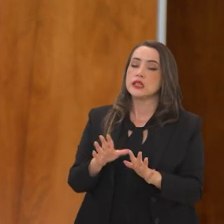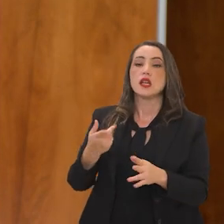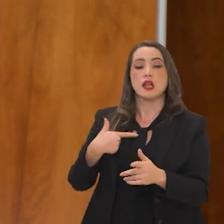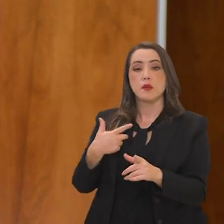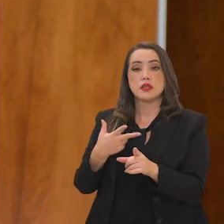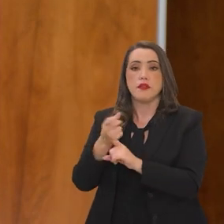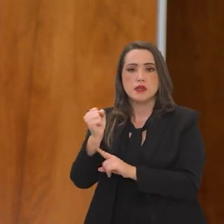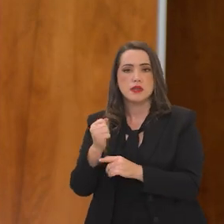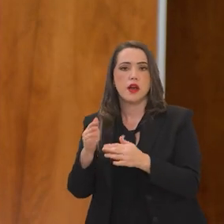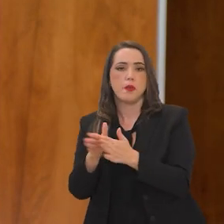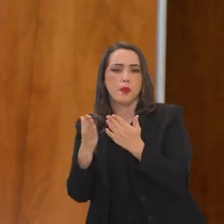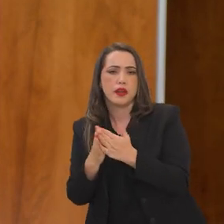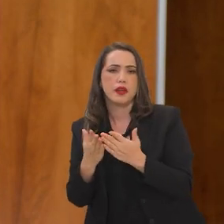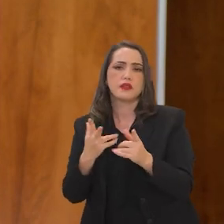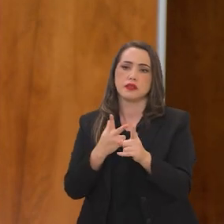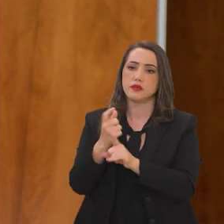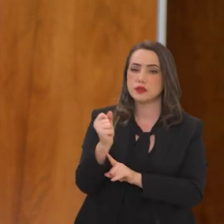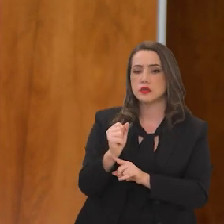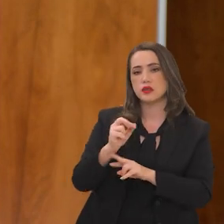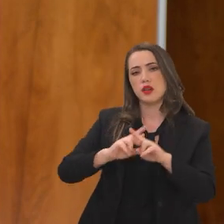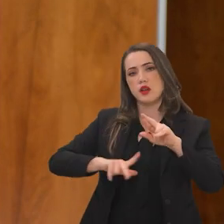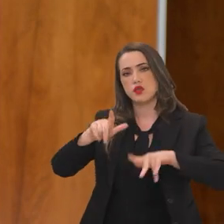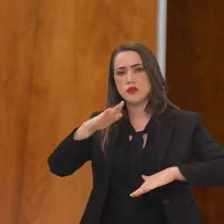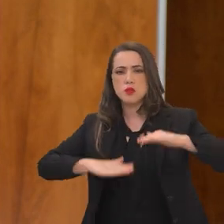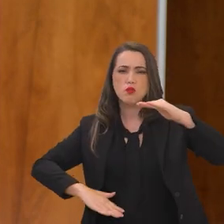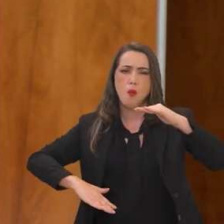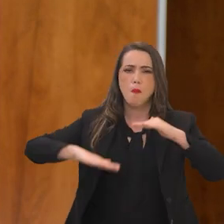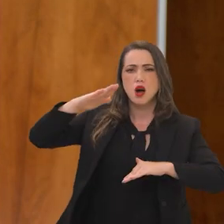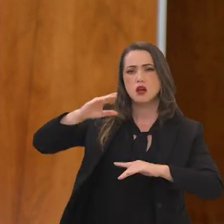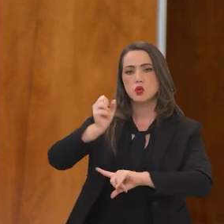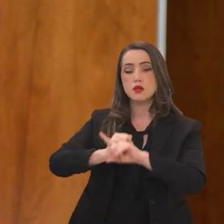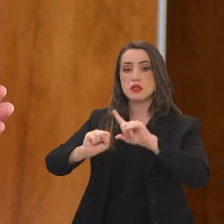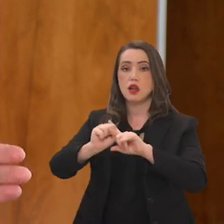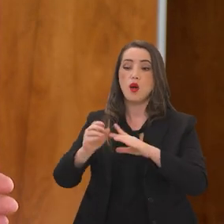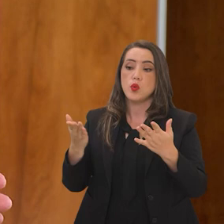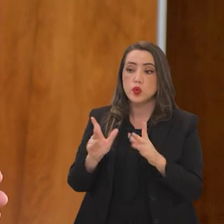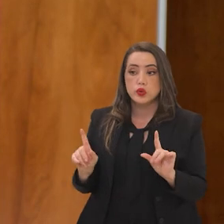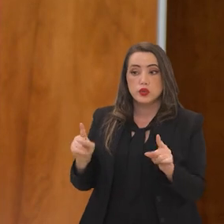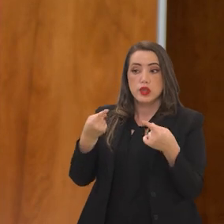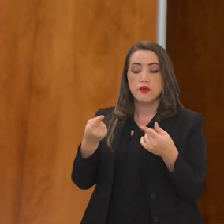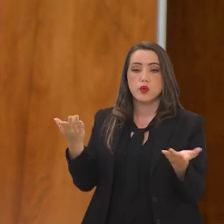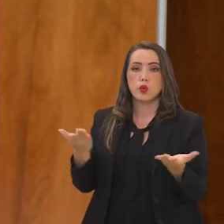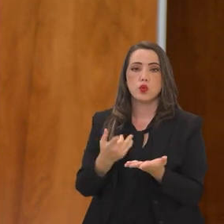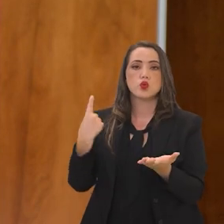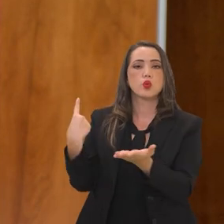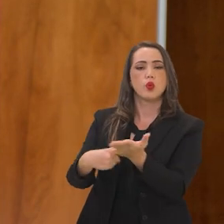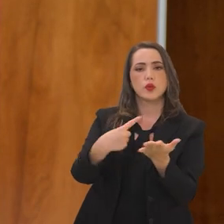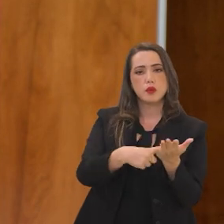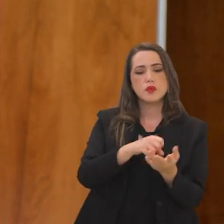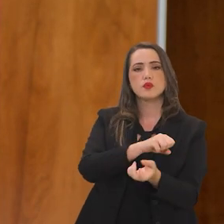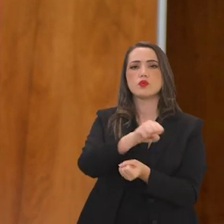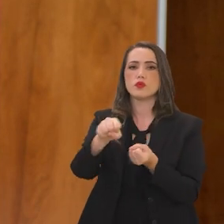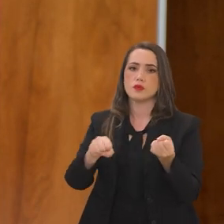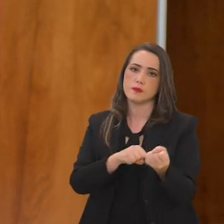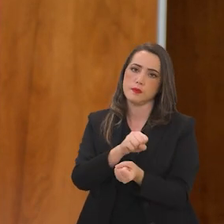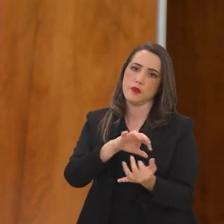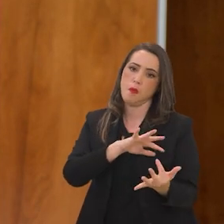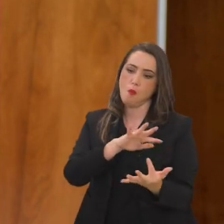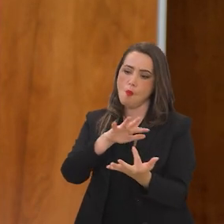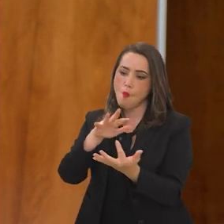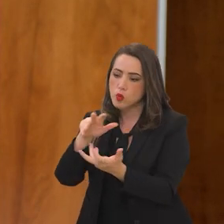desafios de superação da pobreza superação das desigualdades e tem os seus desafios se colocar nessa agenda Global da sustentabilidade